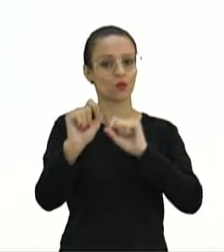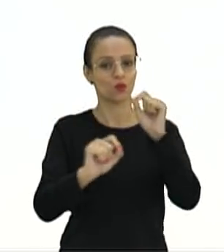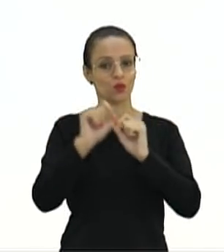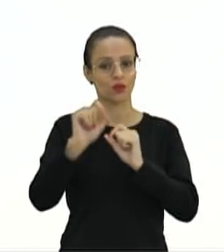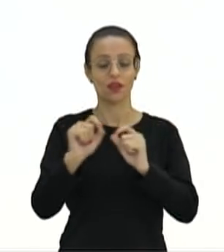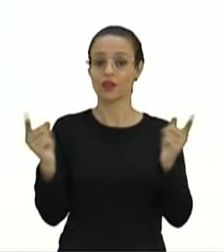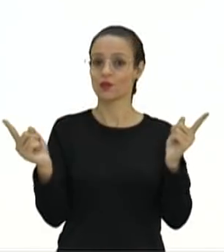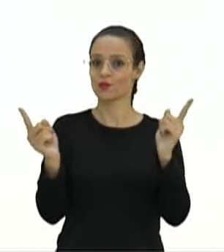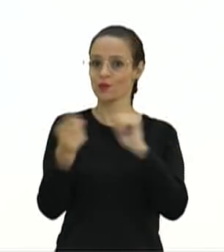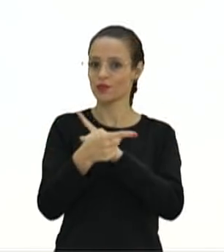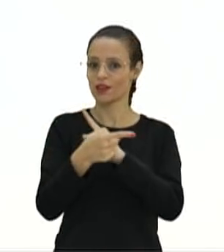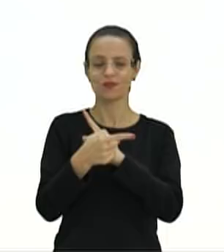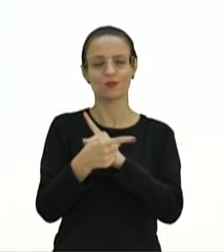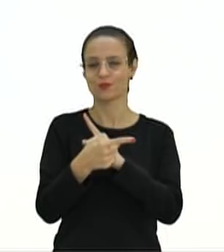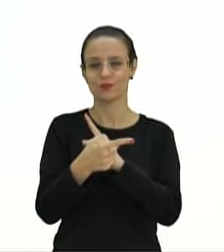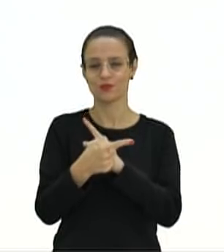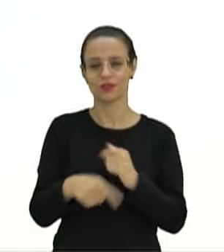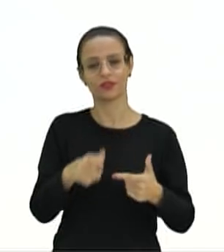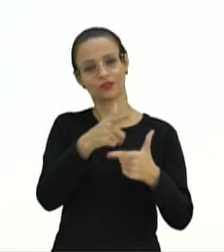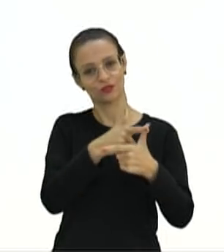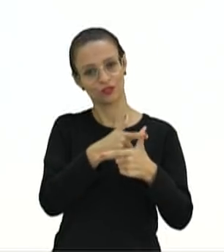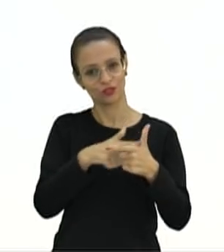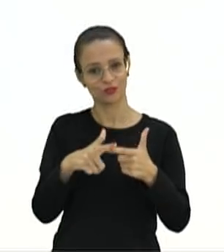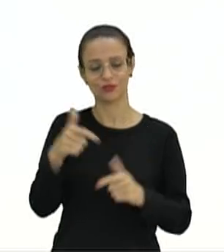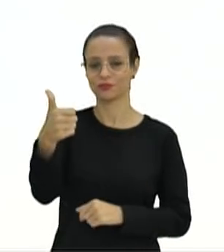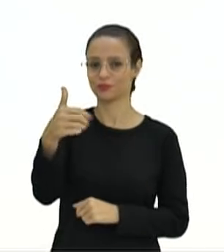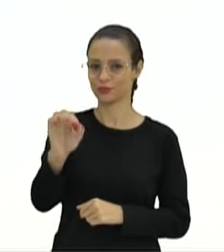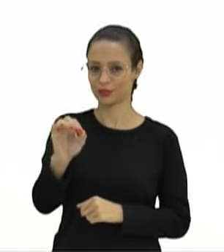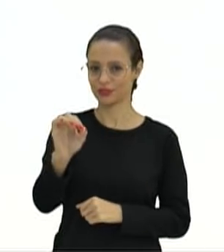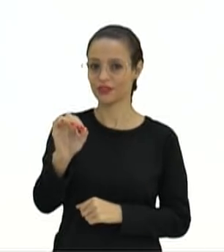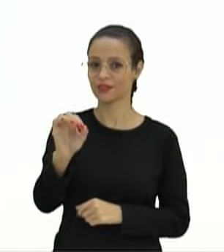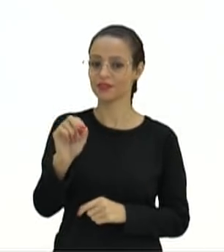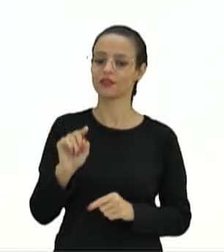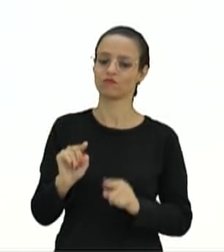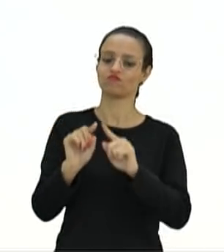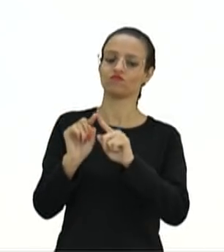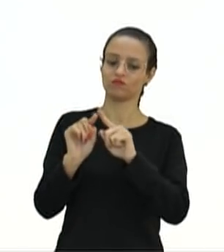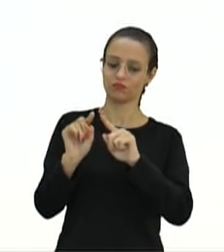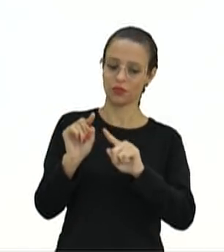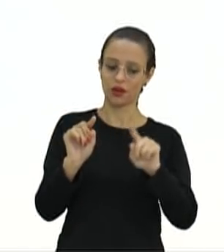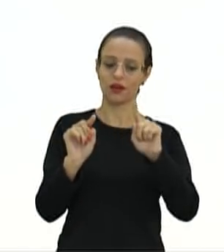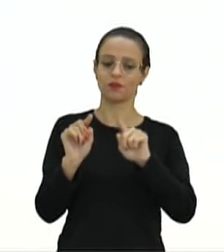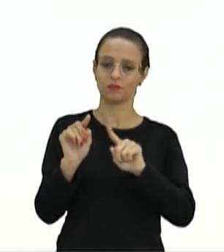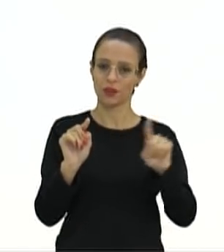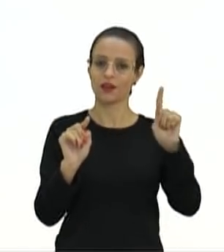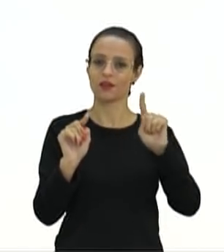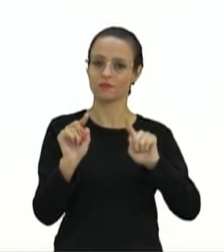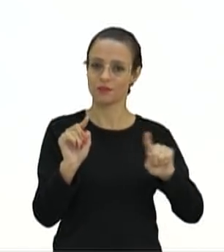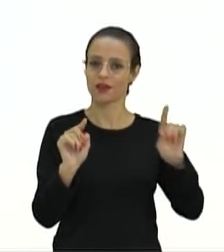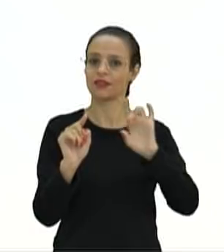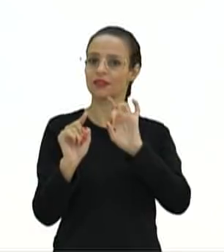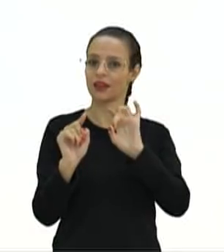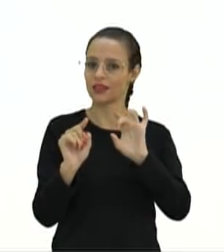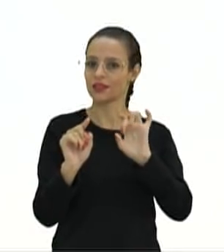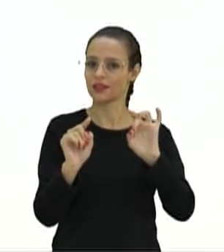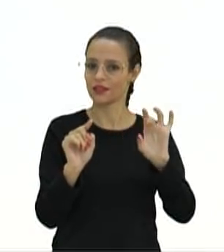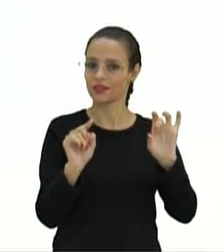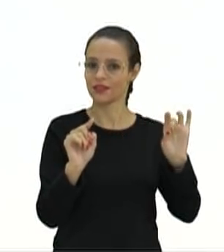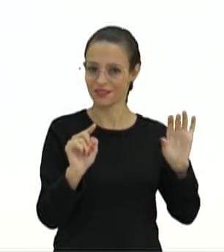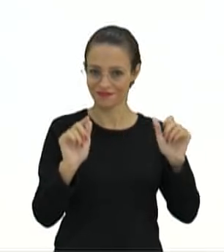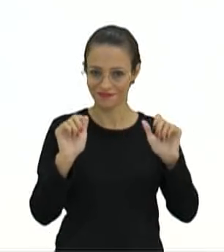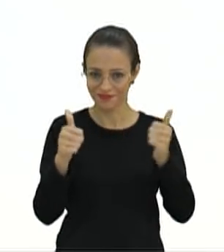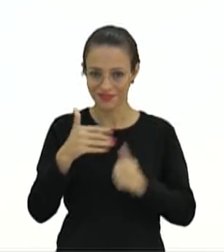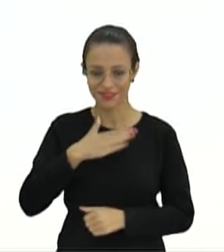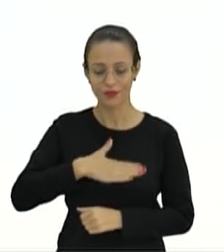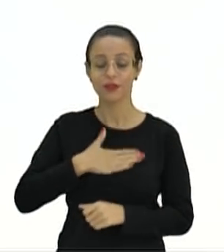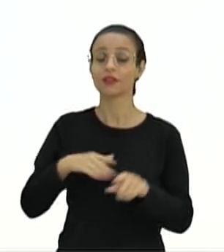o inverso, o contrário, eu divido por 10 a cada unidade que você vai transformar. Tranquilo? E também